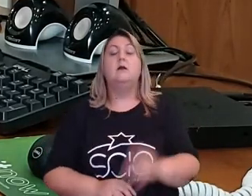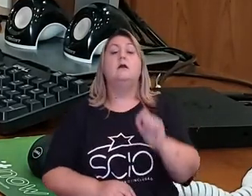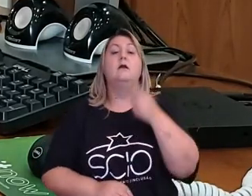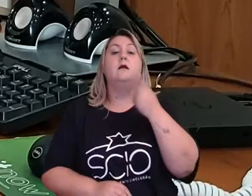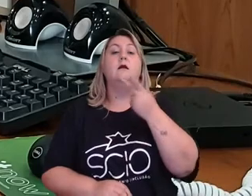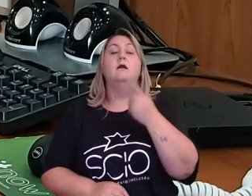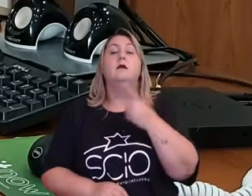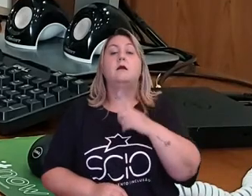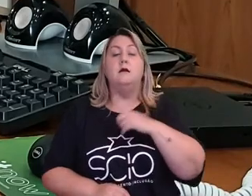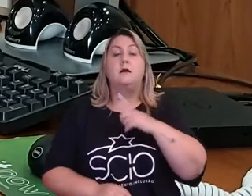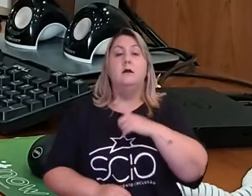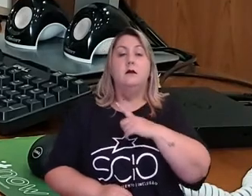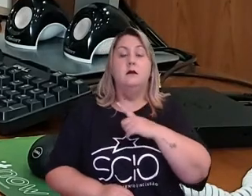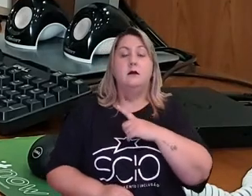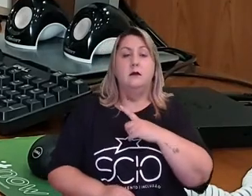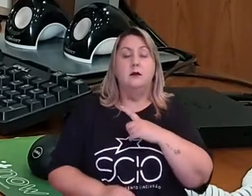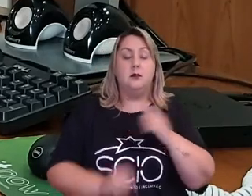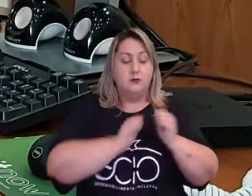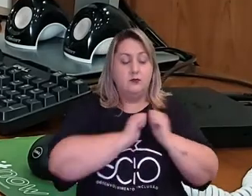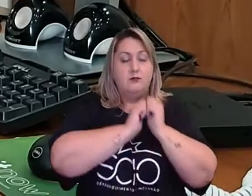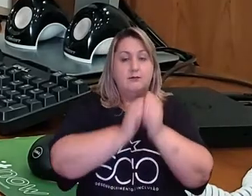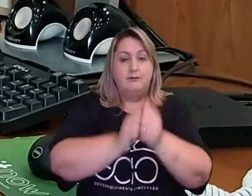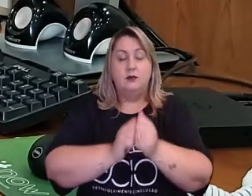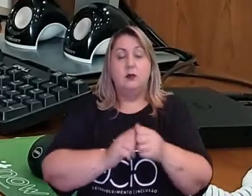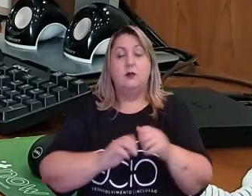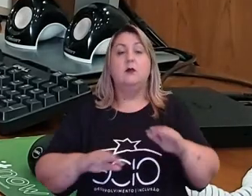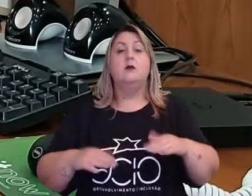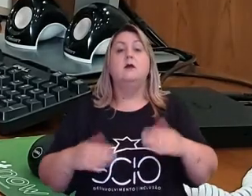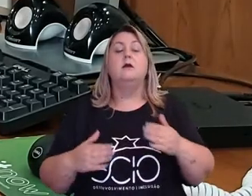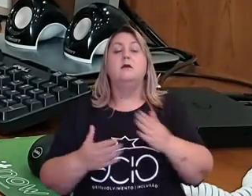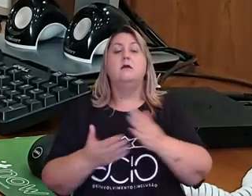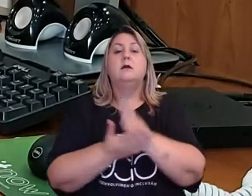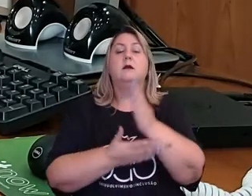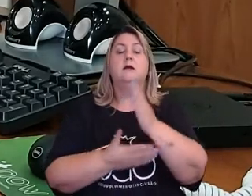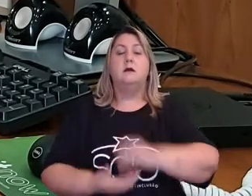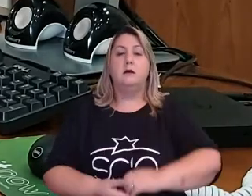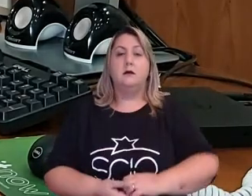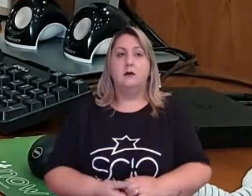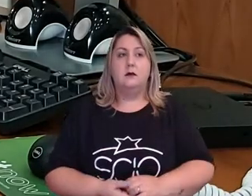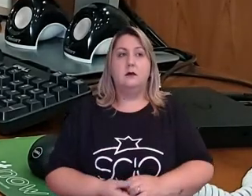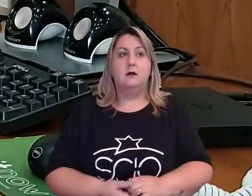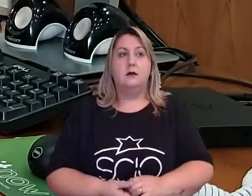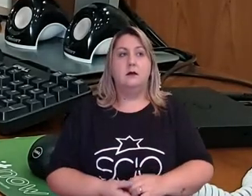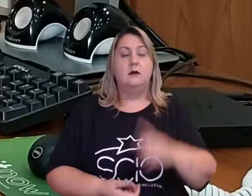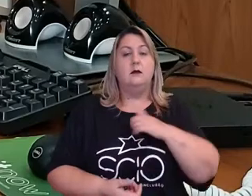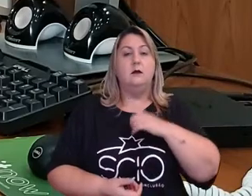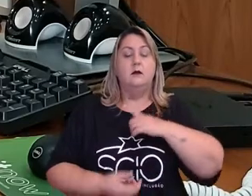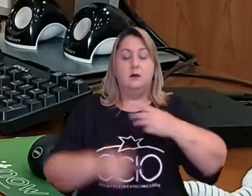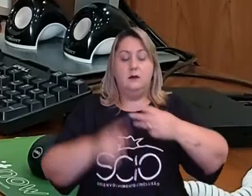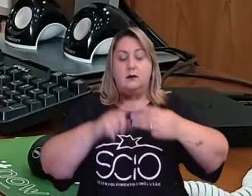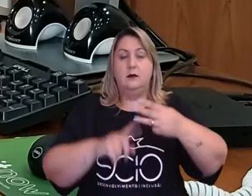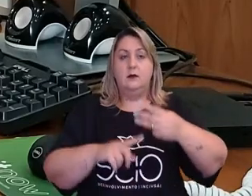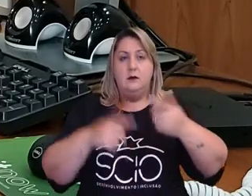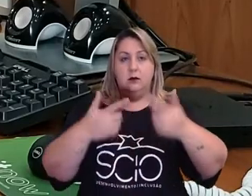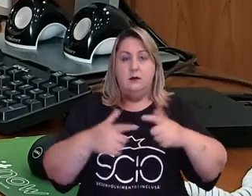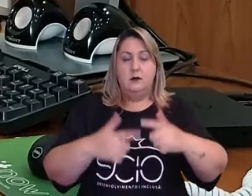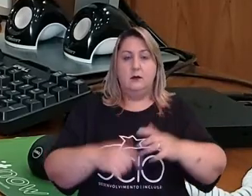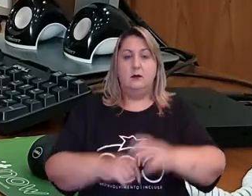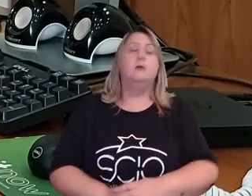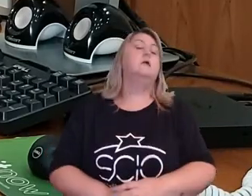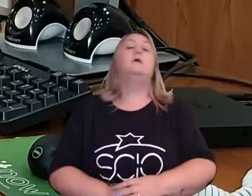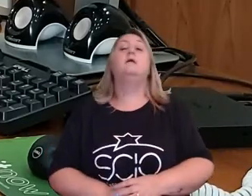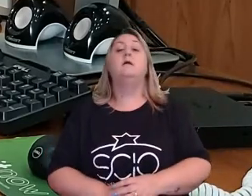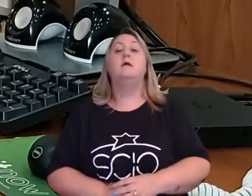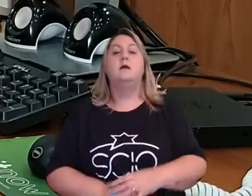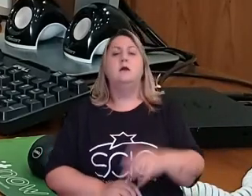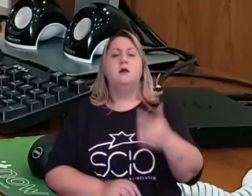temos bons e maus hábitos, né? E o importante é a gente conhecer esses hábitos. Mas tem um trick, três pilares que eu queria dividir aqui com vocês. Como é